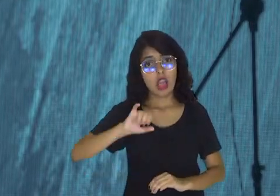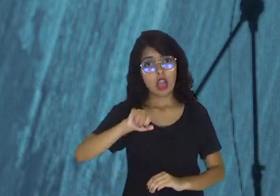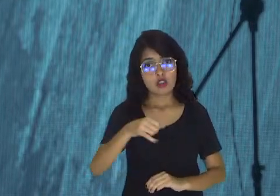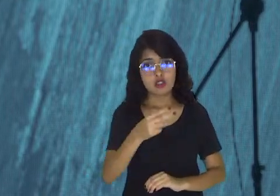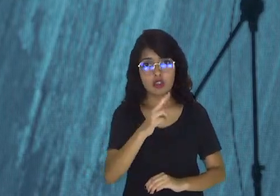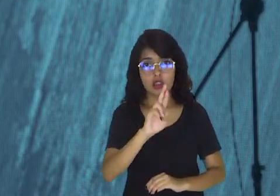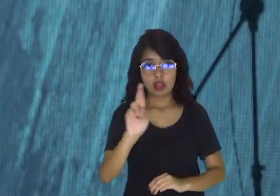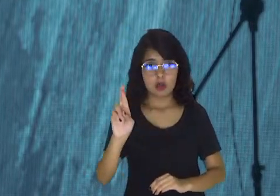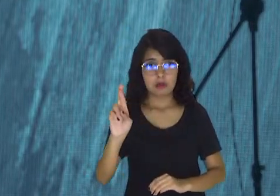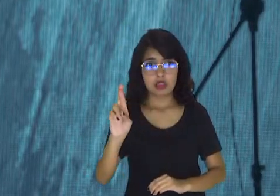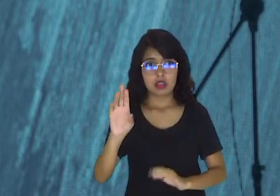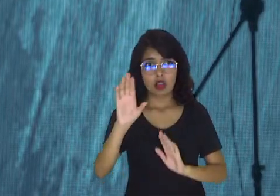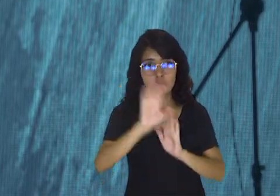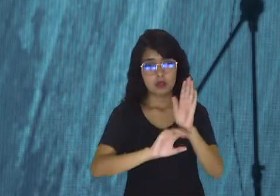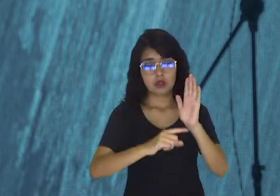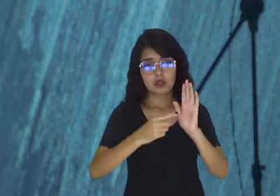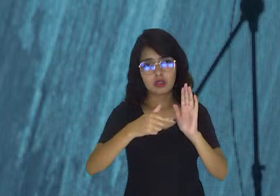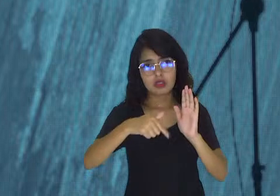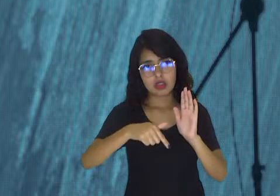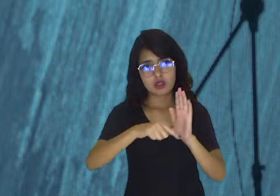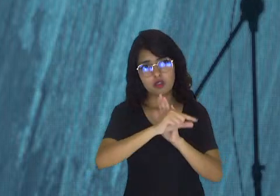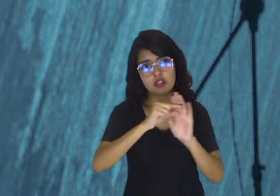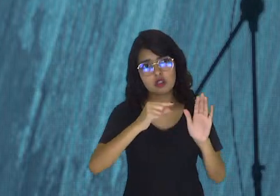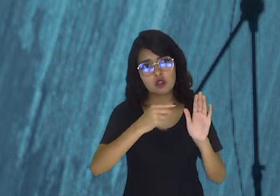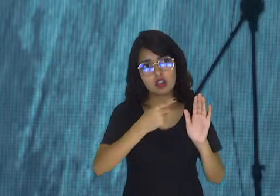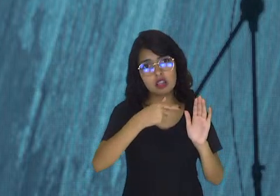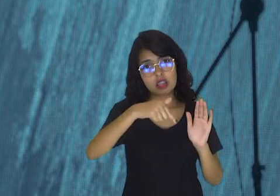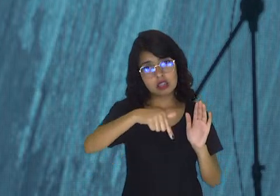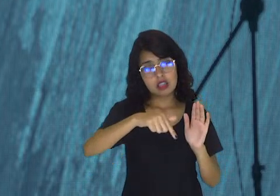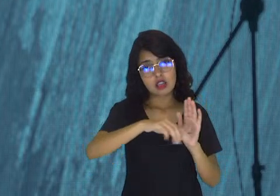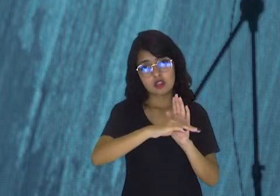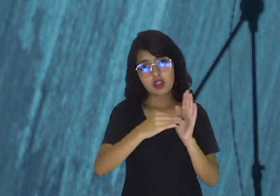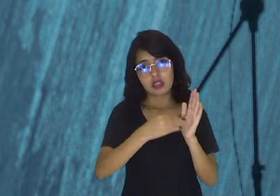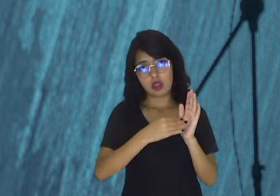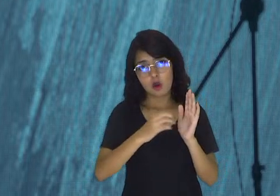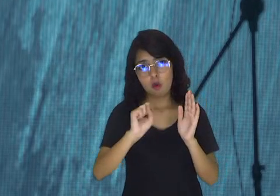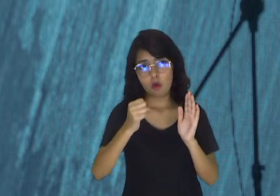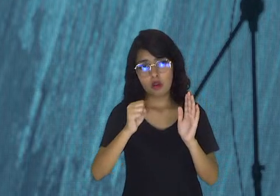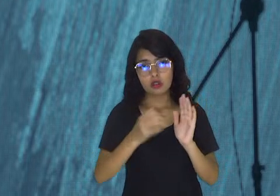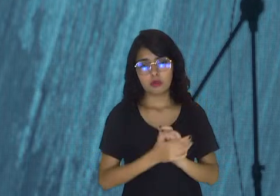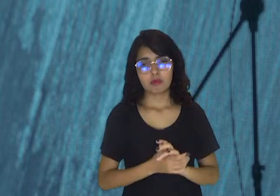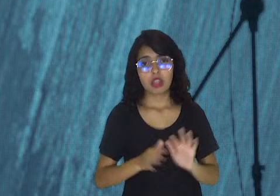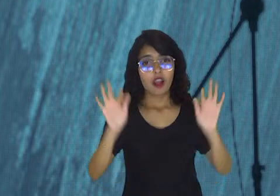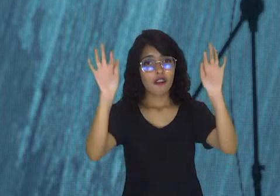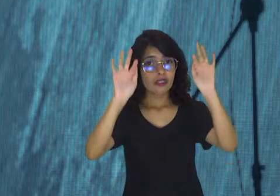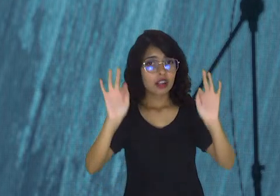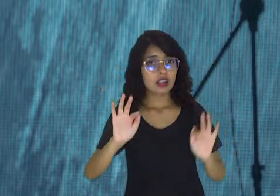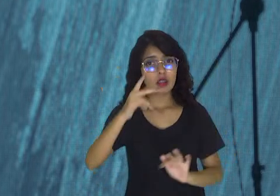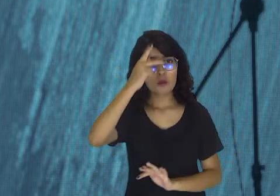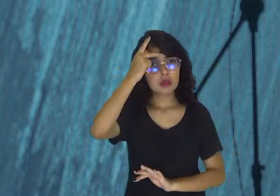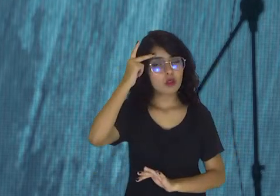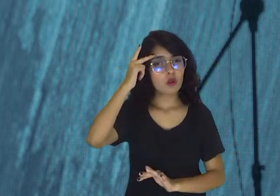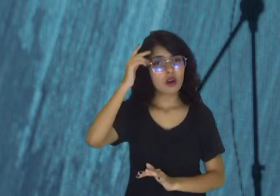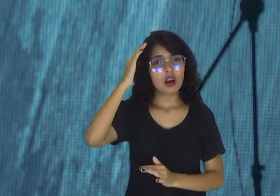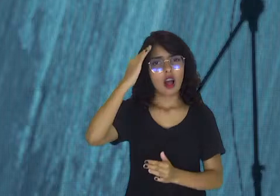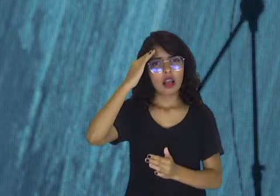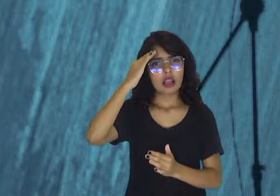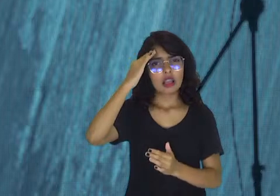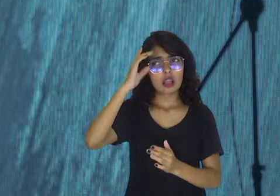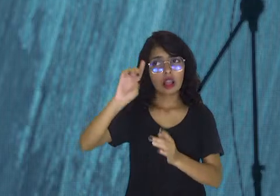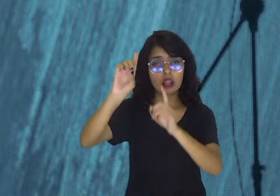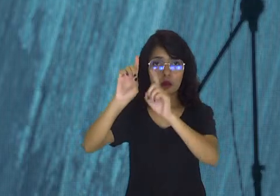Mensagem. Alguns pedaços. Felizes são os que confiam no Senhor. São como